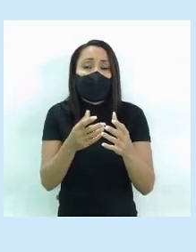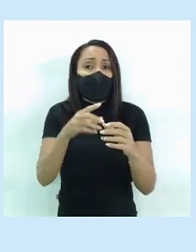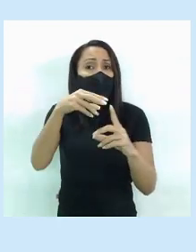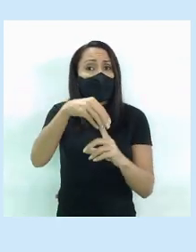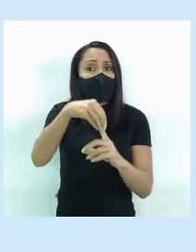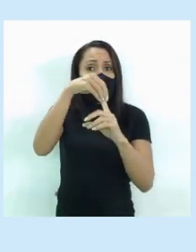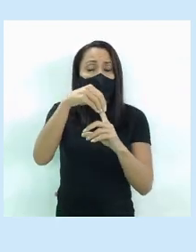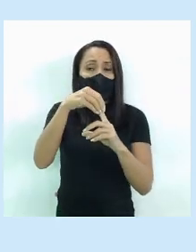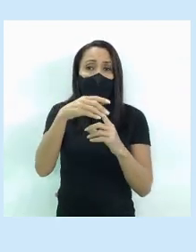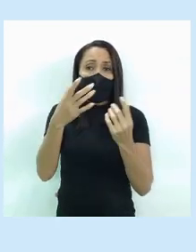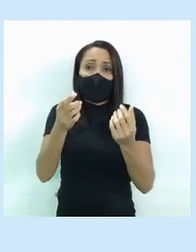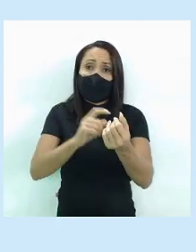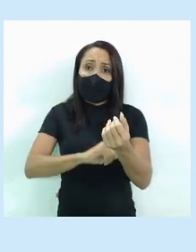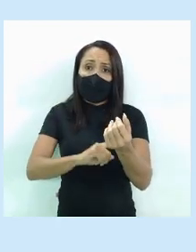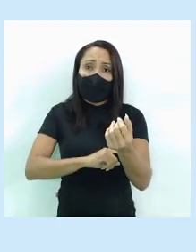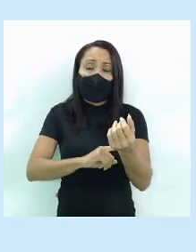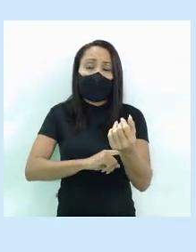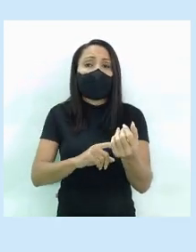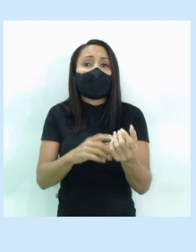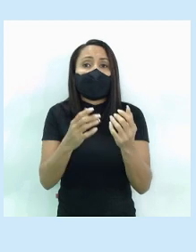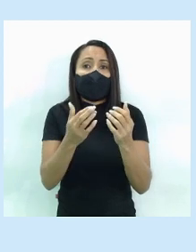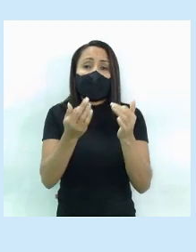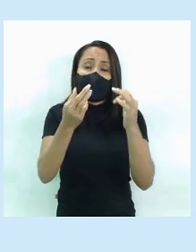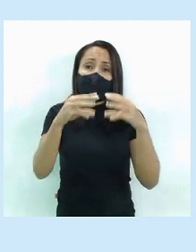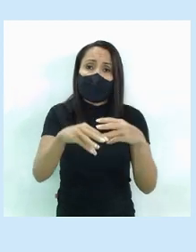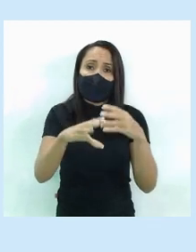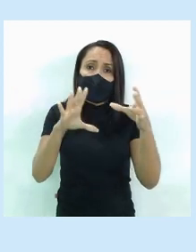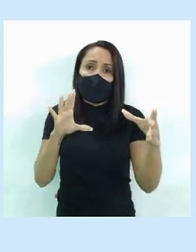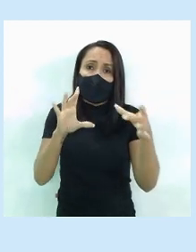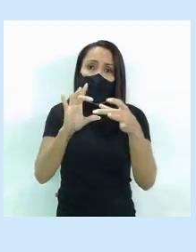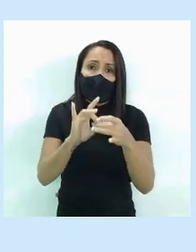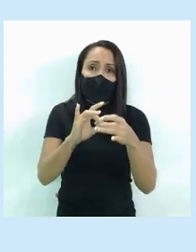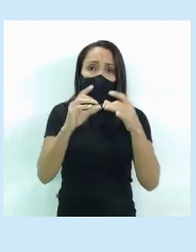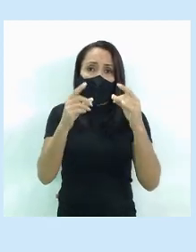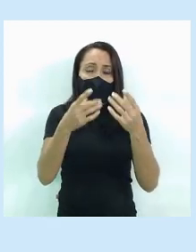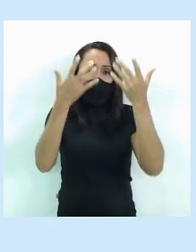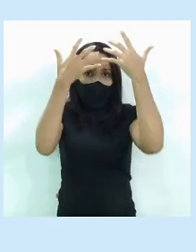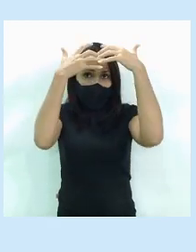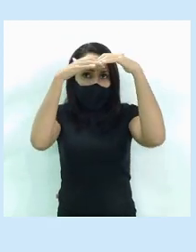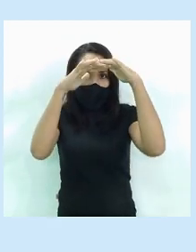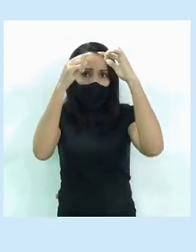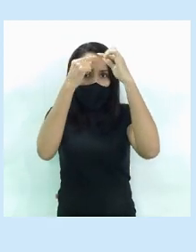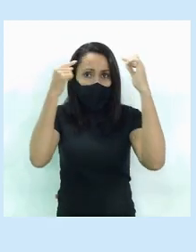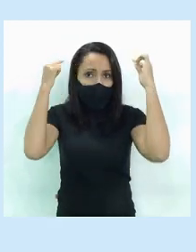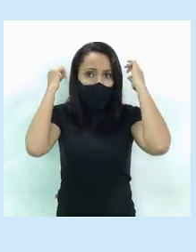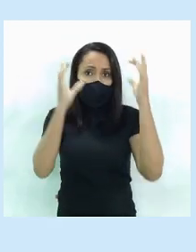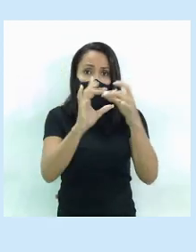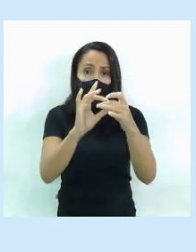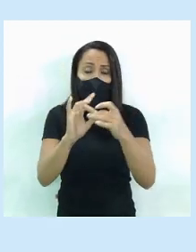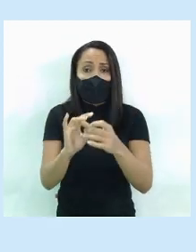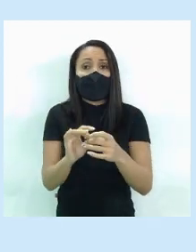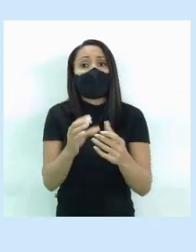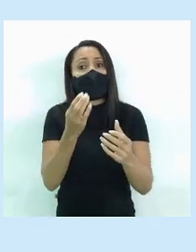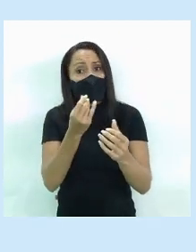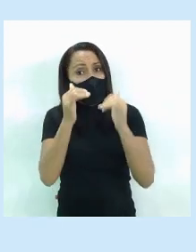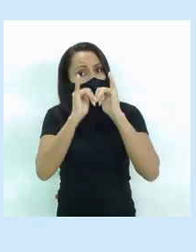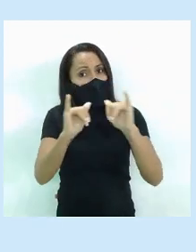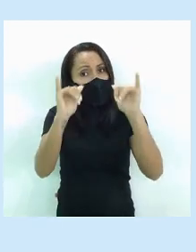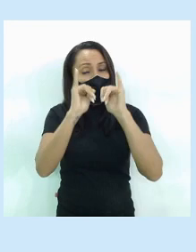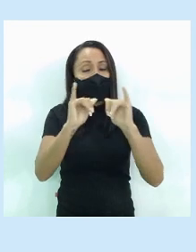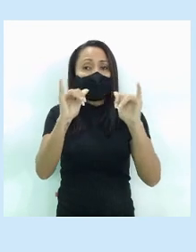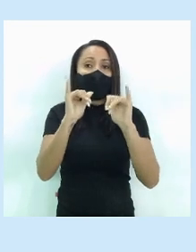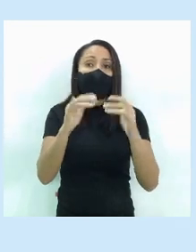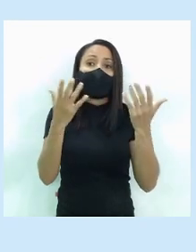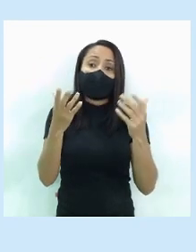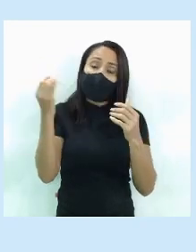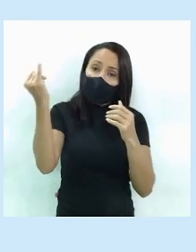por fibras nervosas mineralizadas que ligam o córtex cerebral ao cerebelo. São muitas informações, por isso é importante a gente